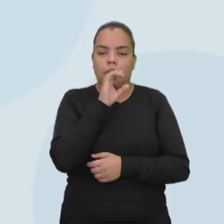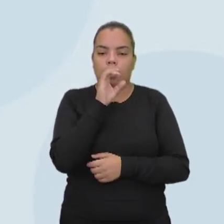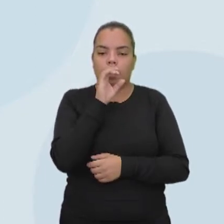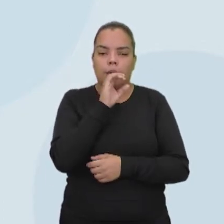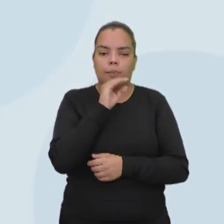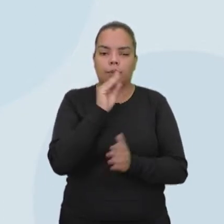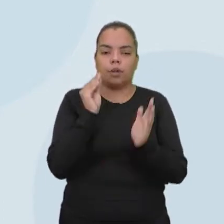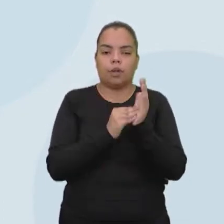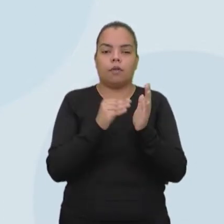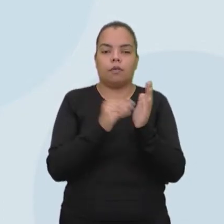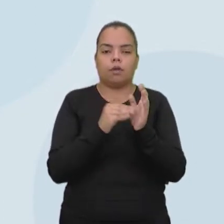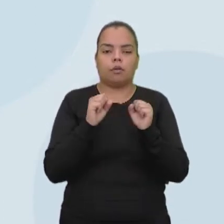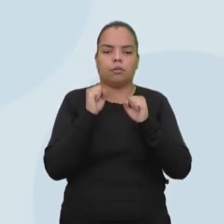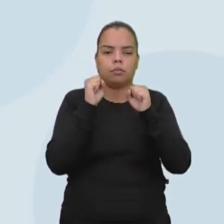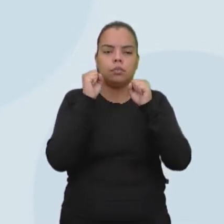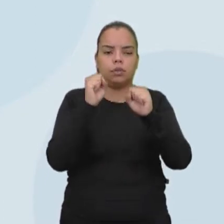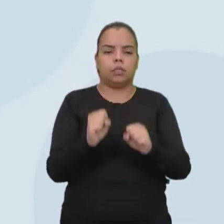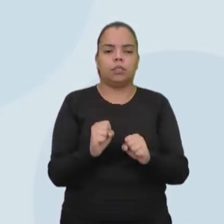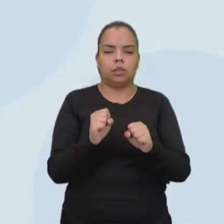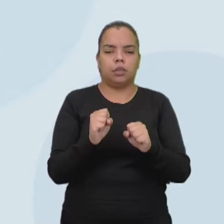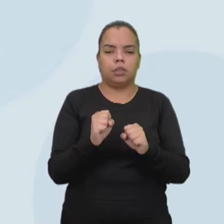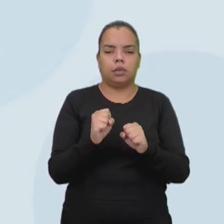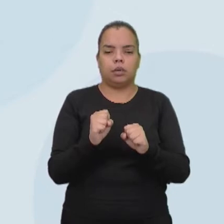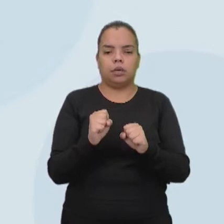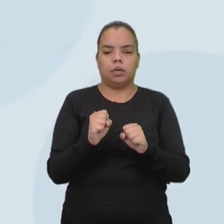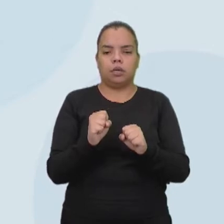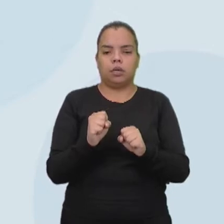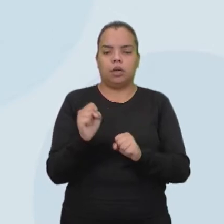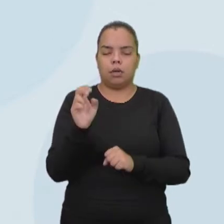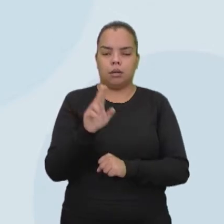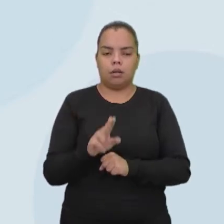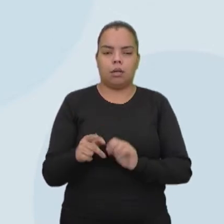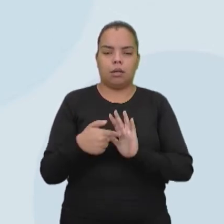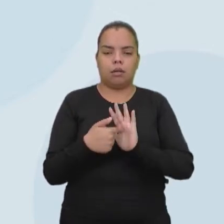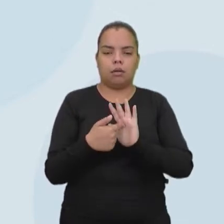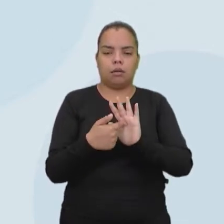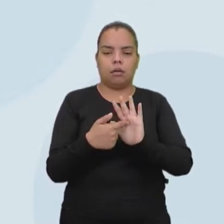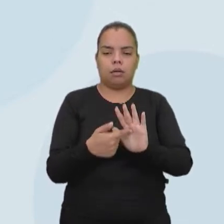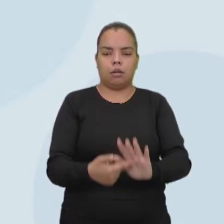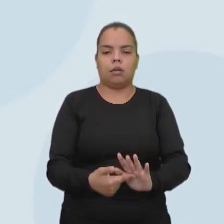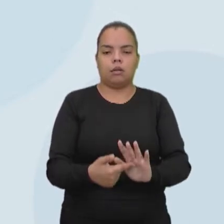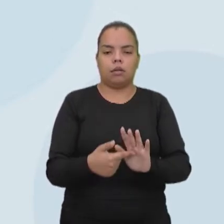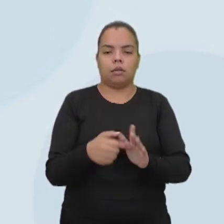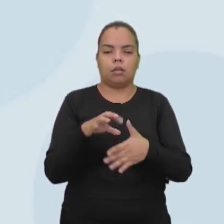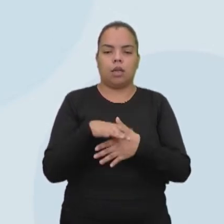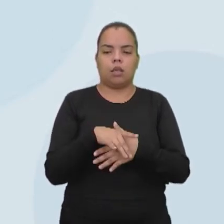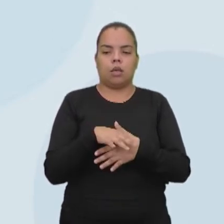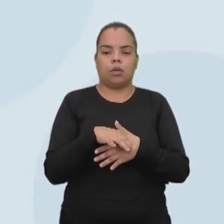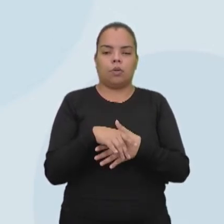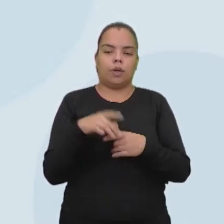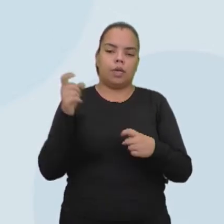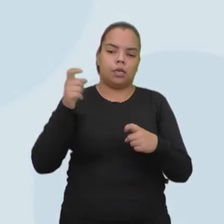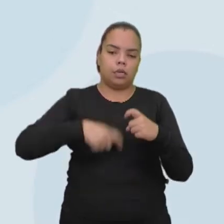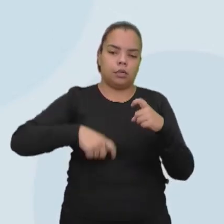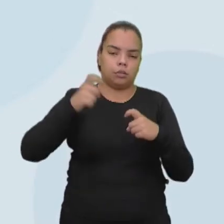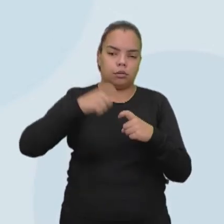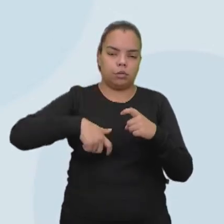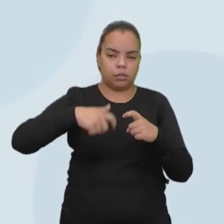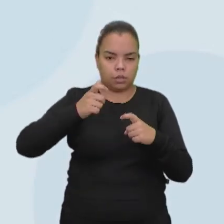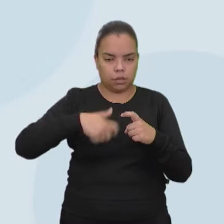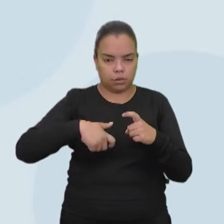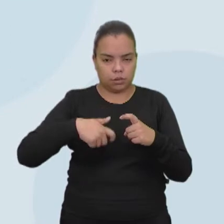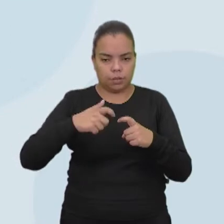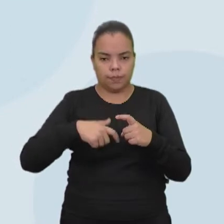mulheres casadas ou em união expõe mulheres ao risco de contraírem doenças sexualmente transmissíveis,